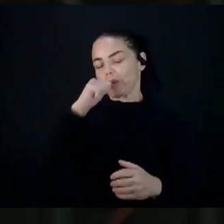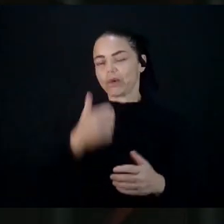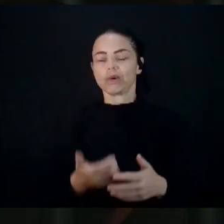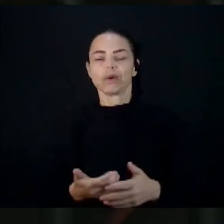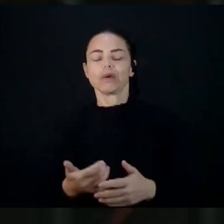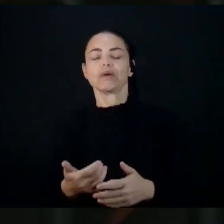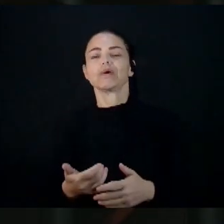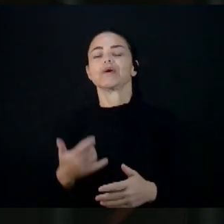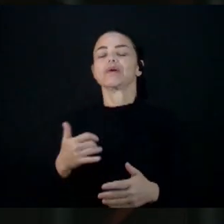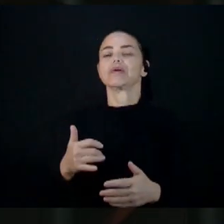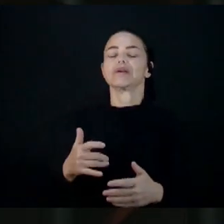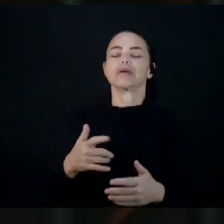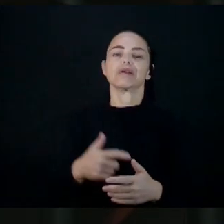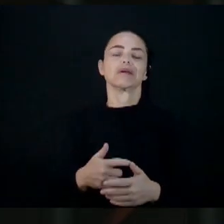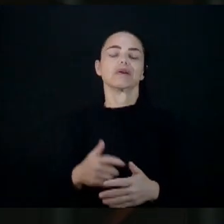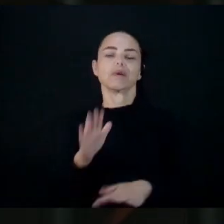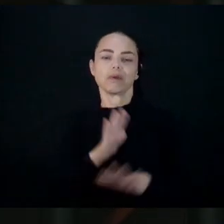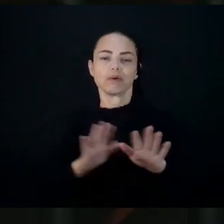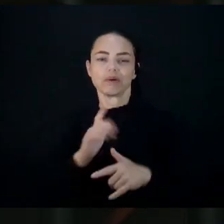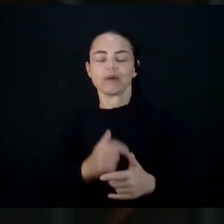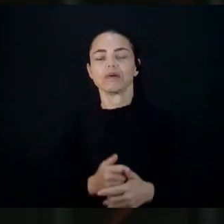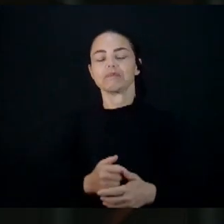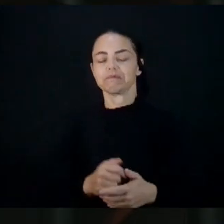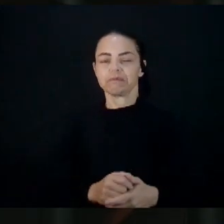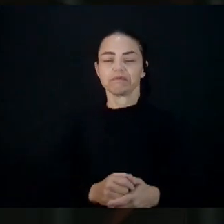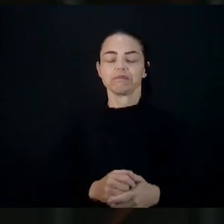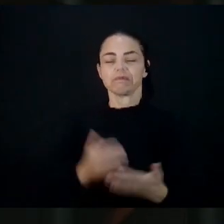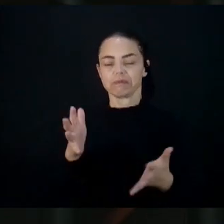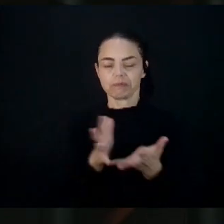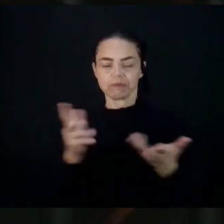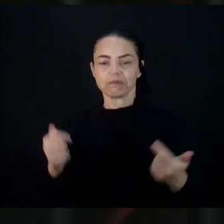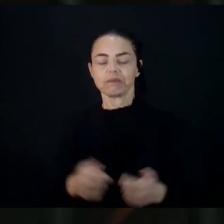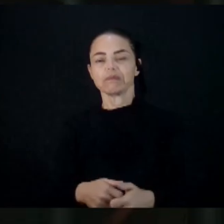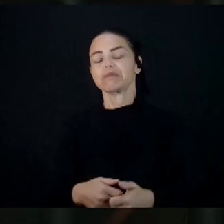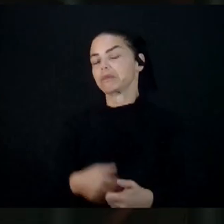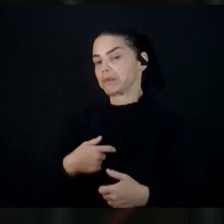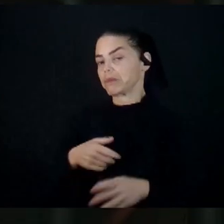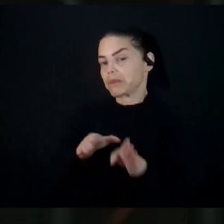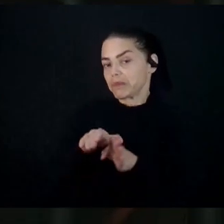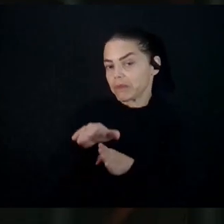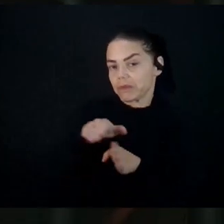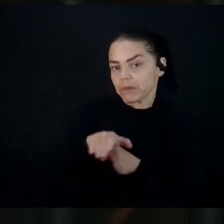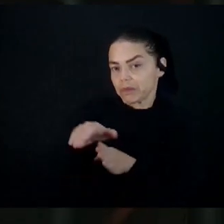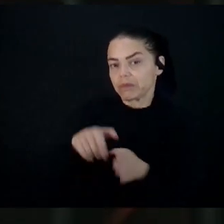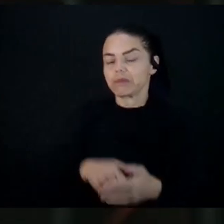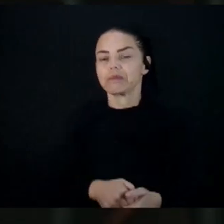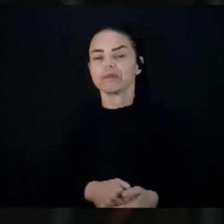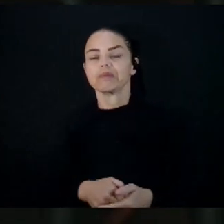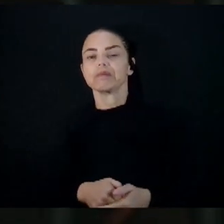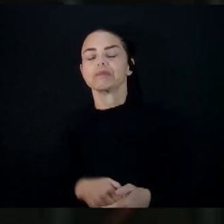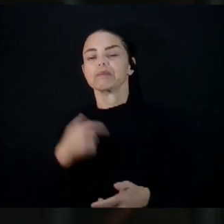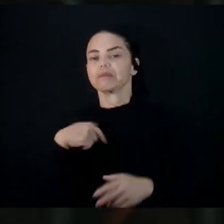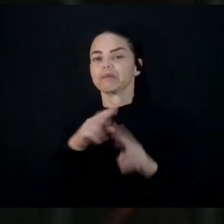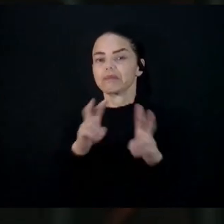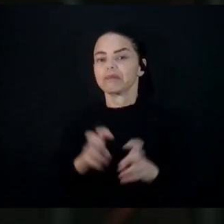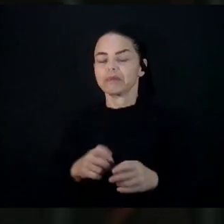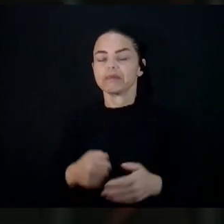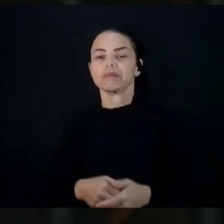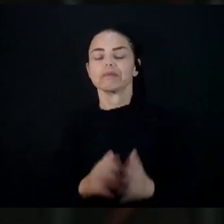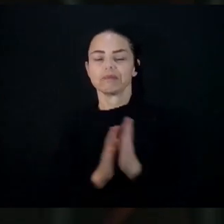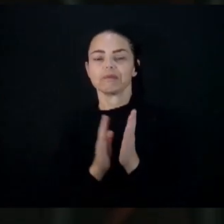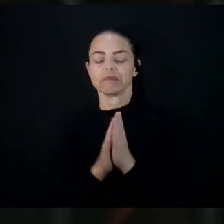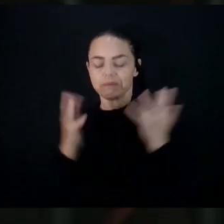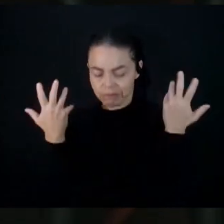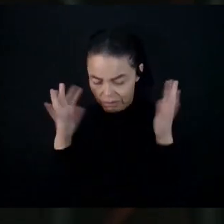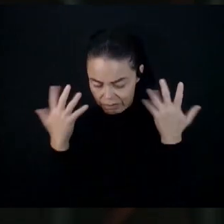Maravilhosas, né? A doutora Mariana, a Daniela, trazendo para a gente orientações referente às comemorações